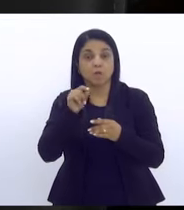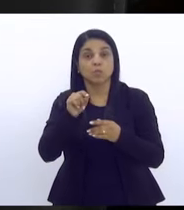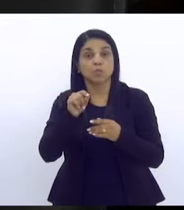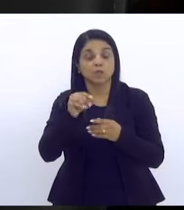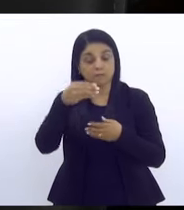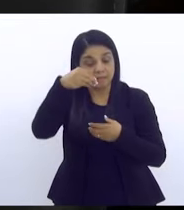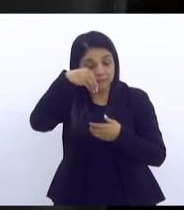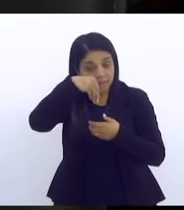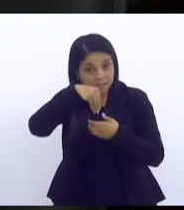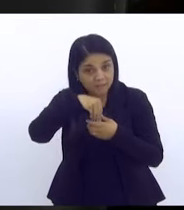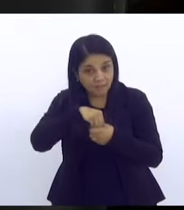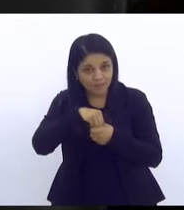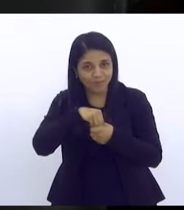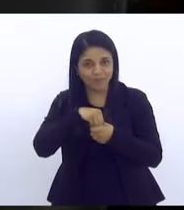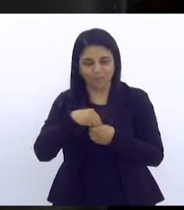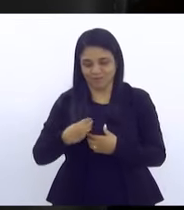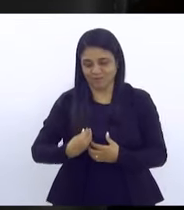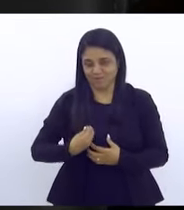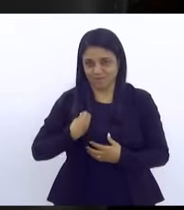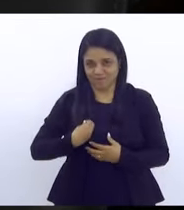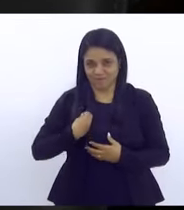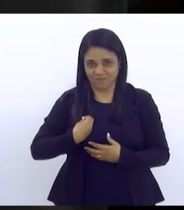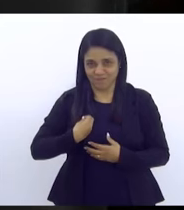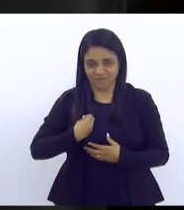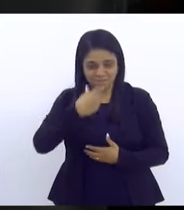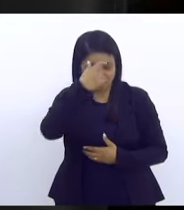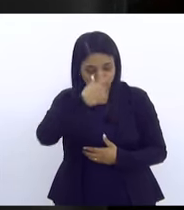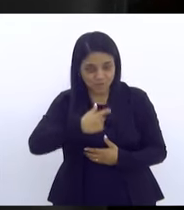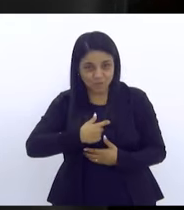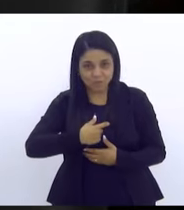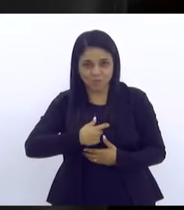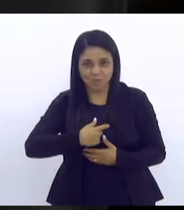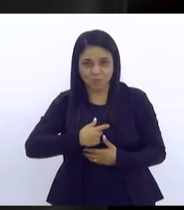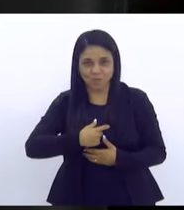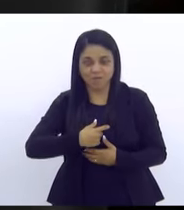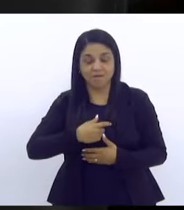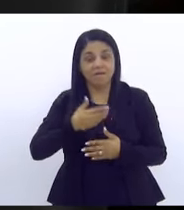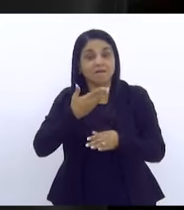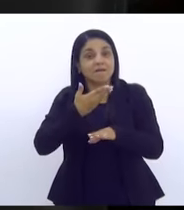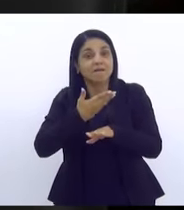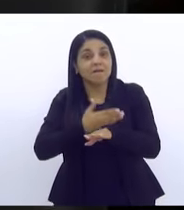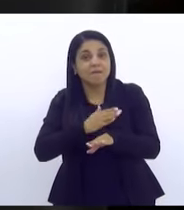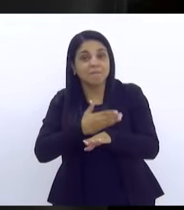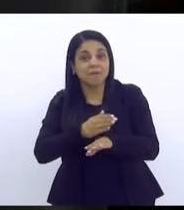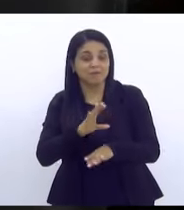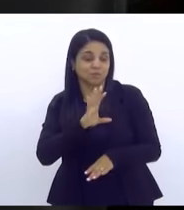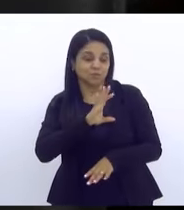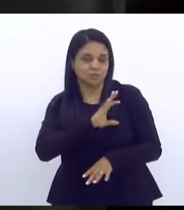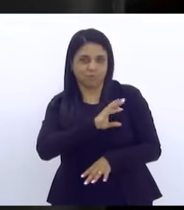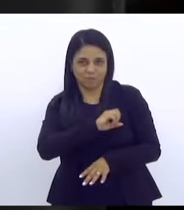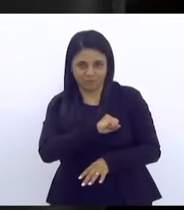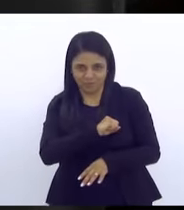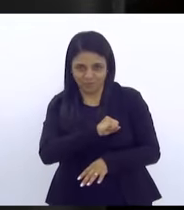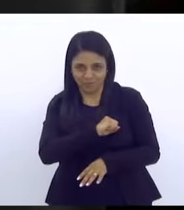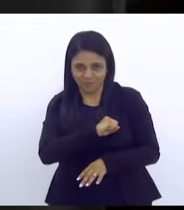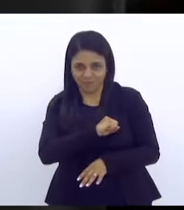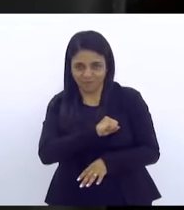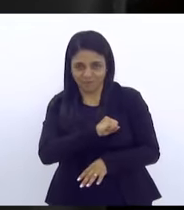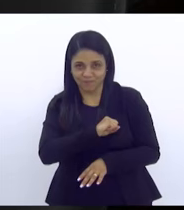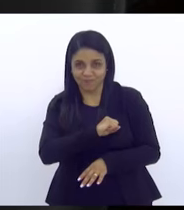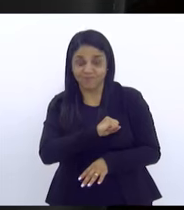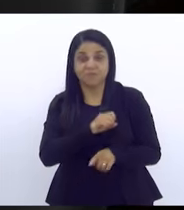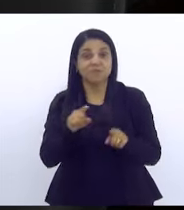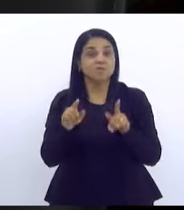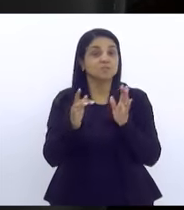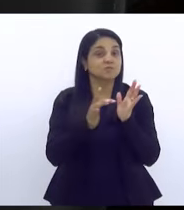ocorrência real que se dá mediante a prática do amor. Jesus